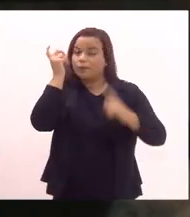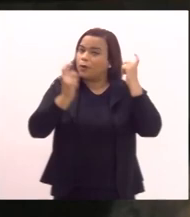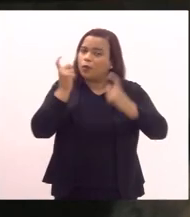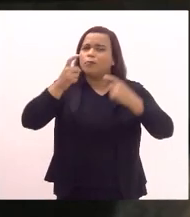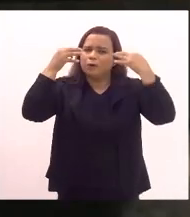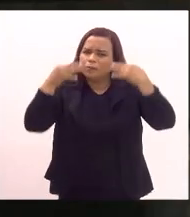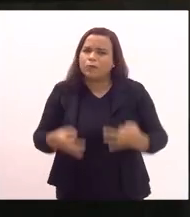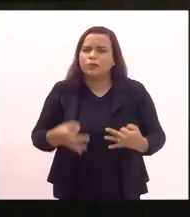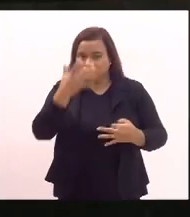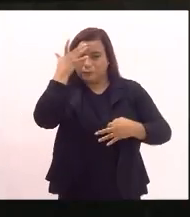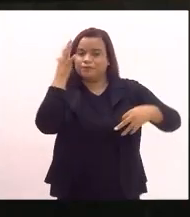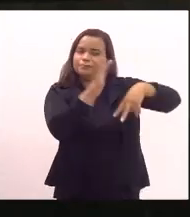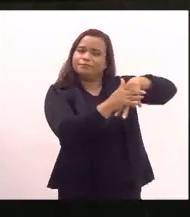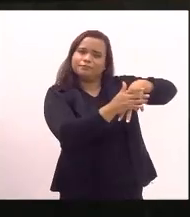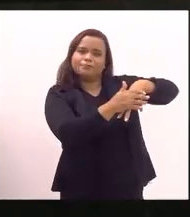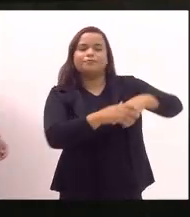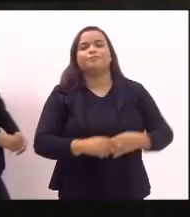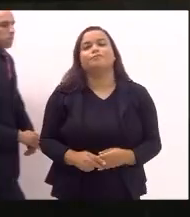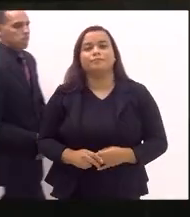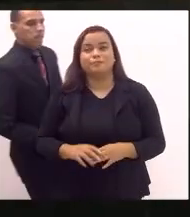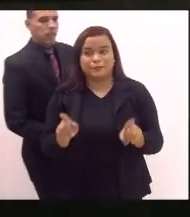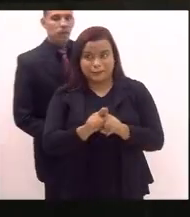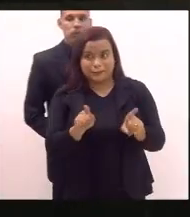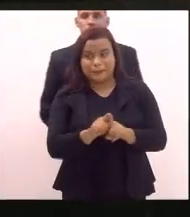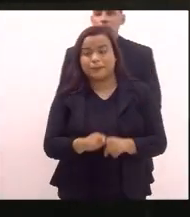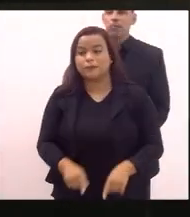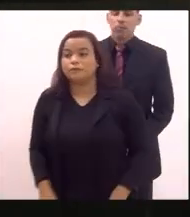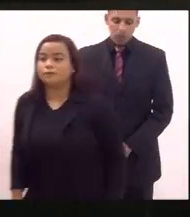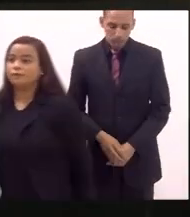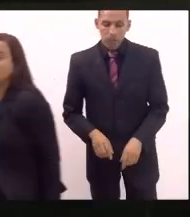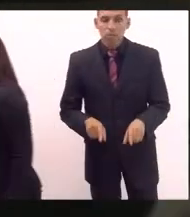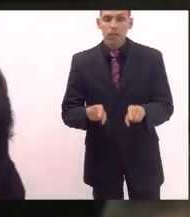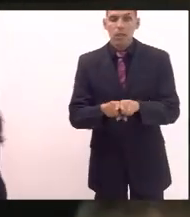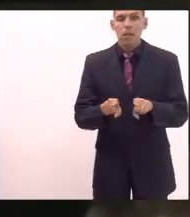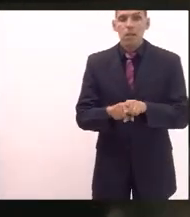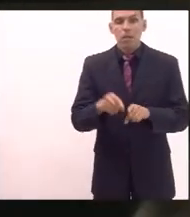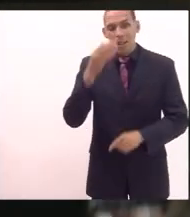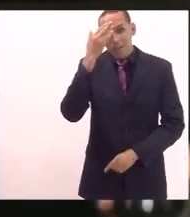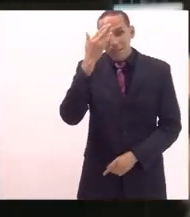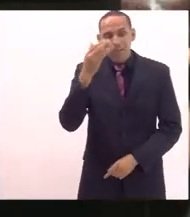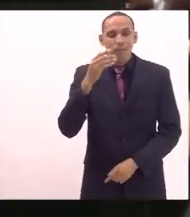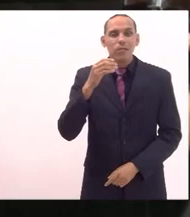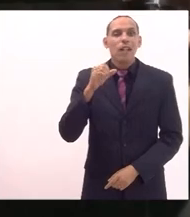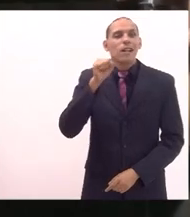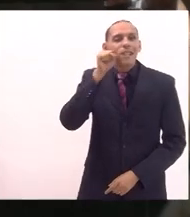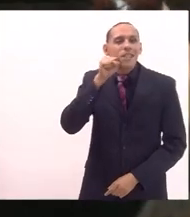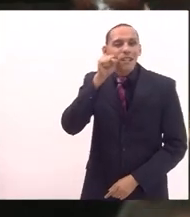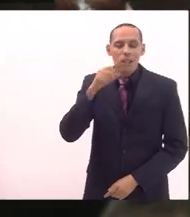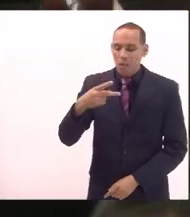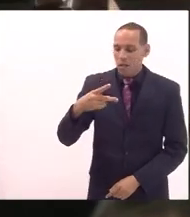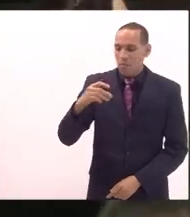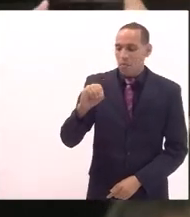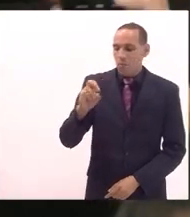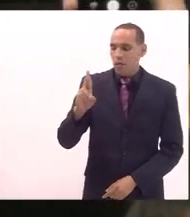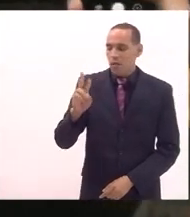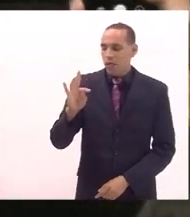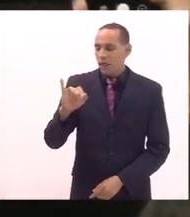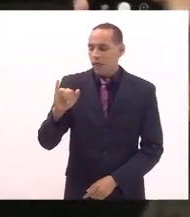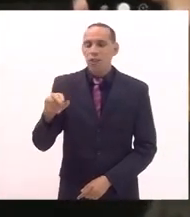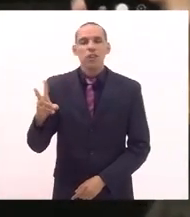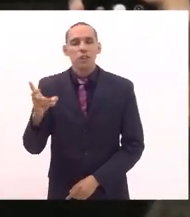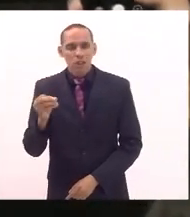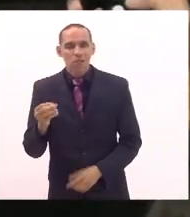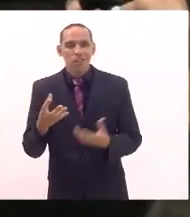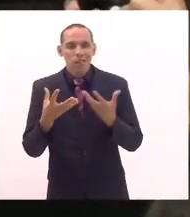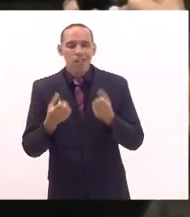preocupa mesmo com o paciente também quero agradecer o senador Portinho que me recebeu lá de braços abertos